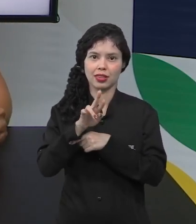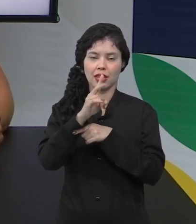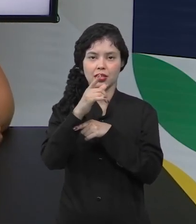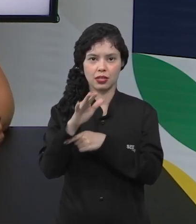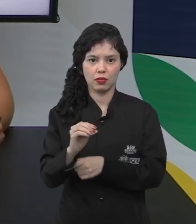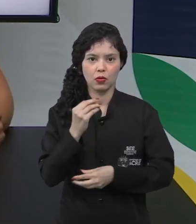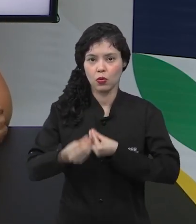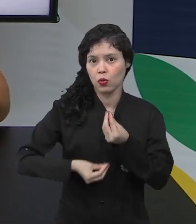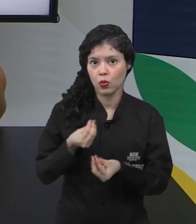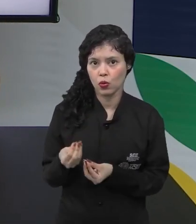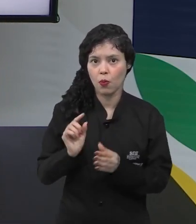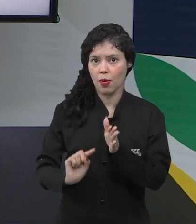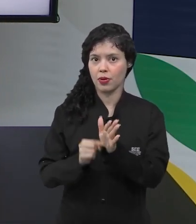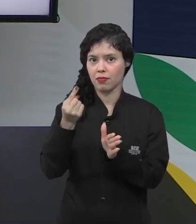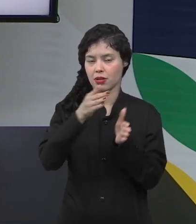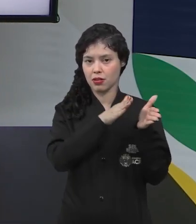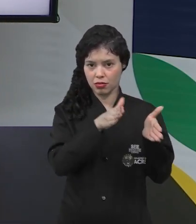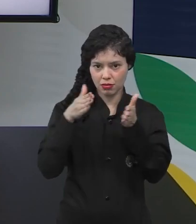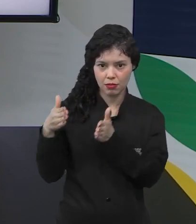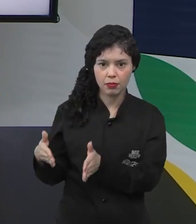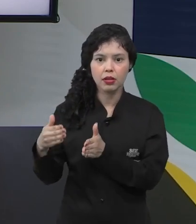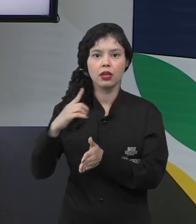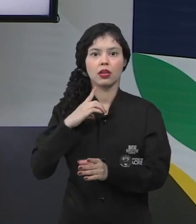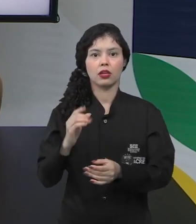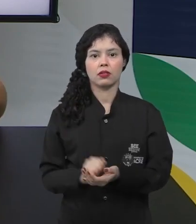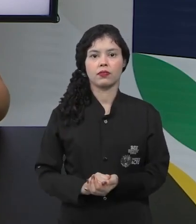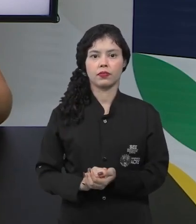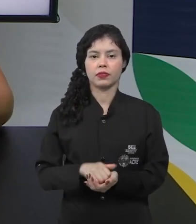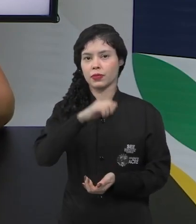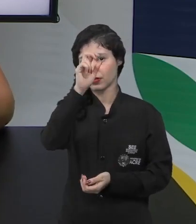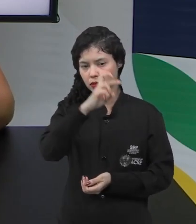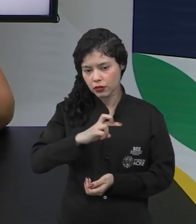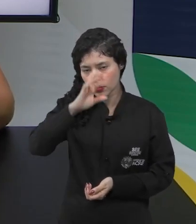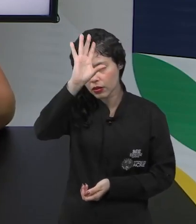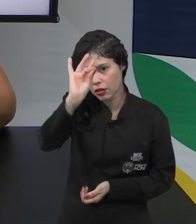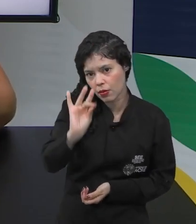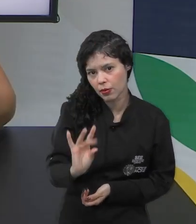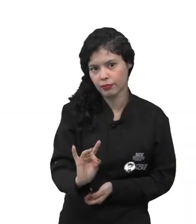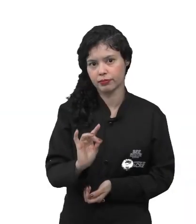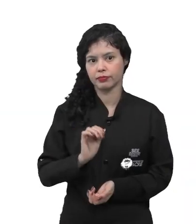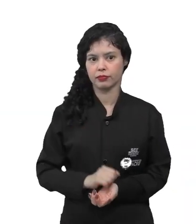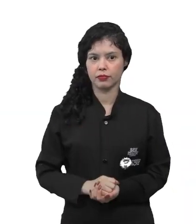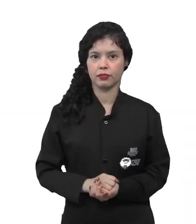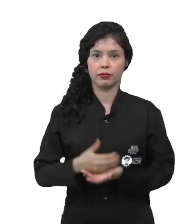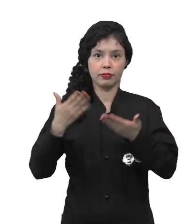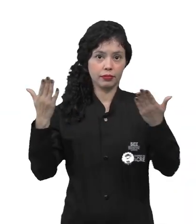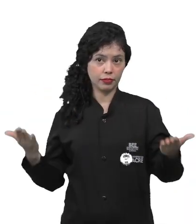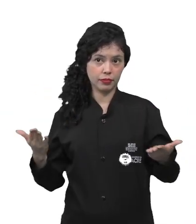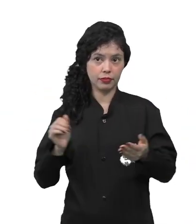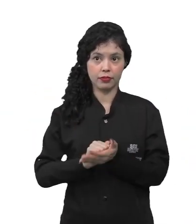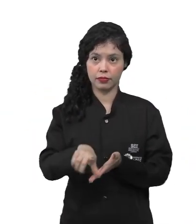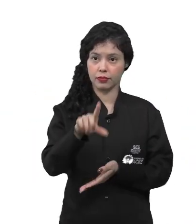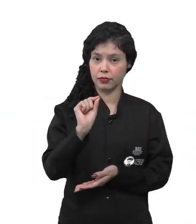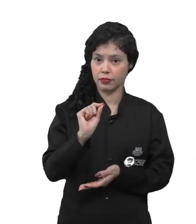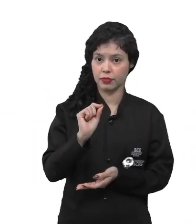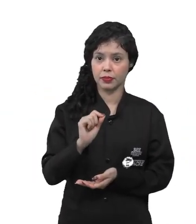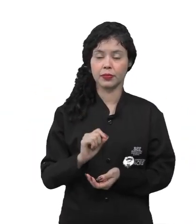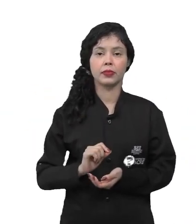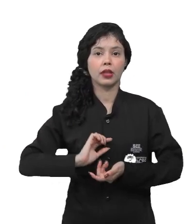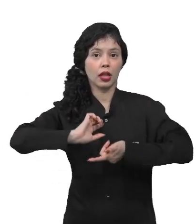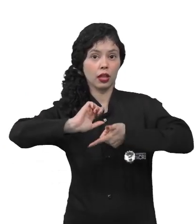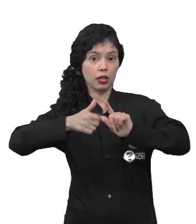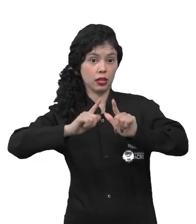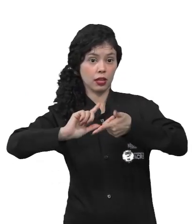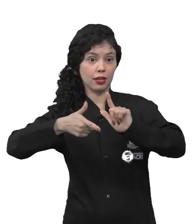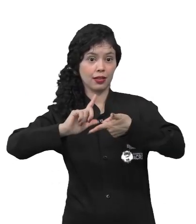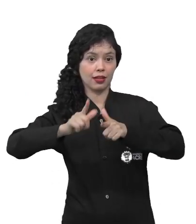como a primeira etapa, né, que eu estava analisando. Então, a alternativa correta aqui,